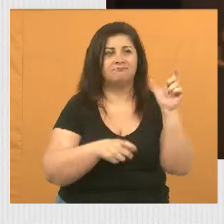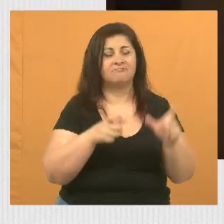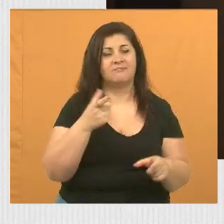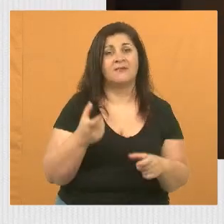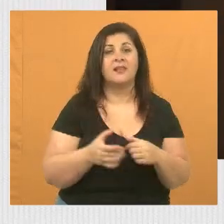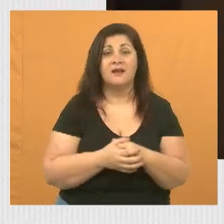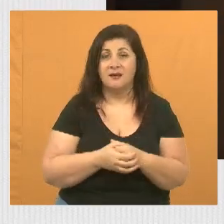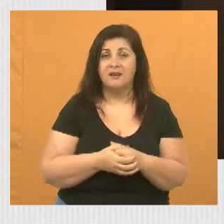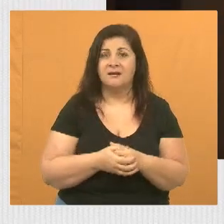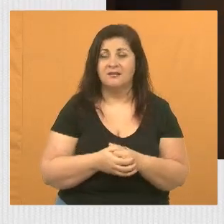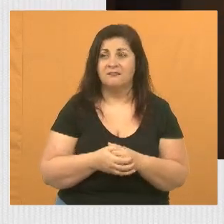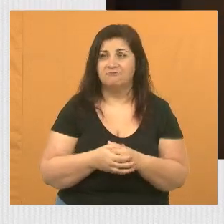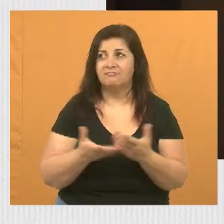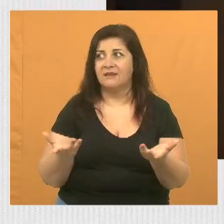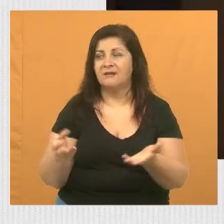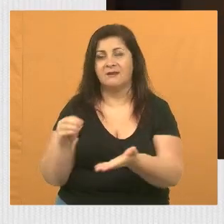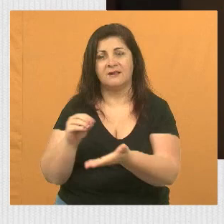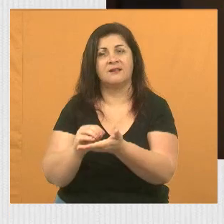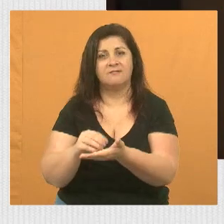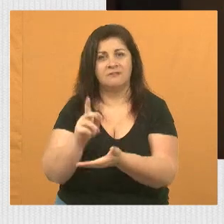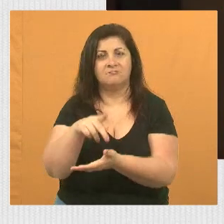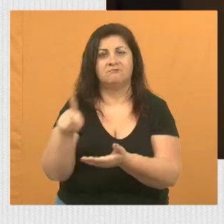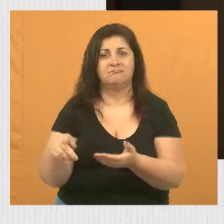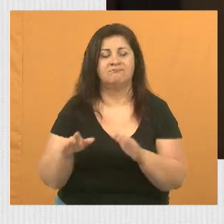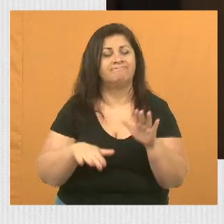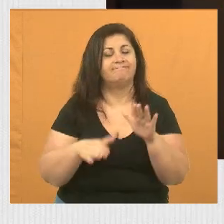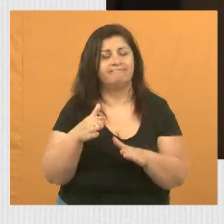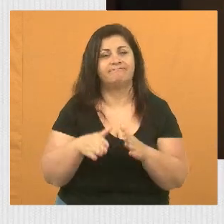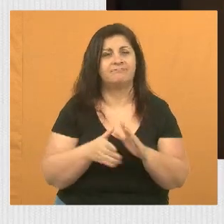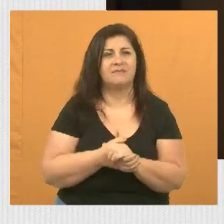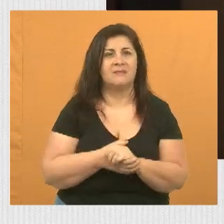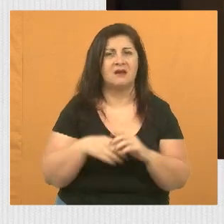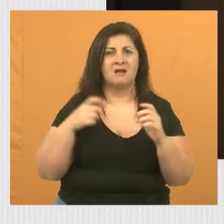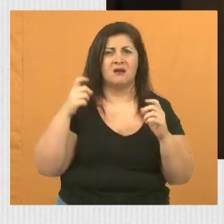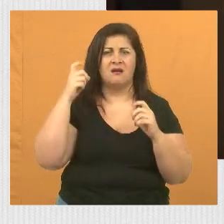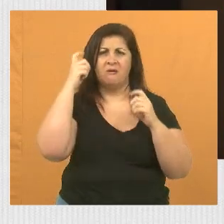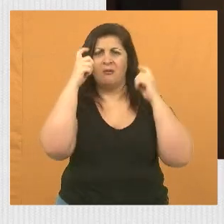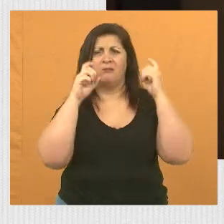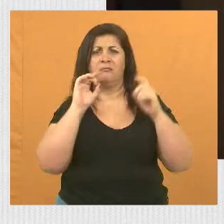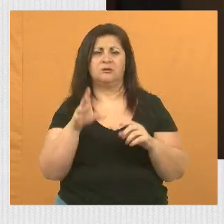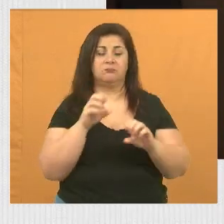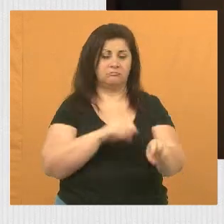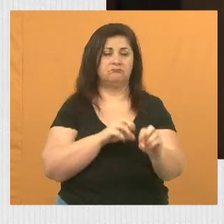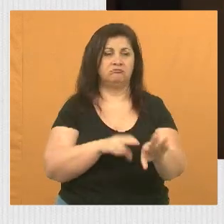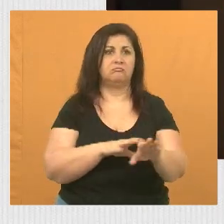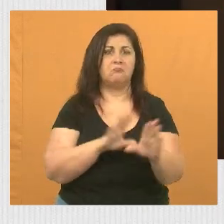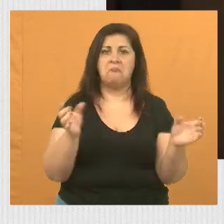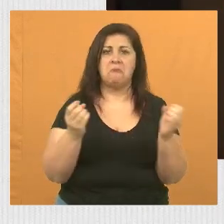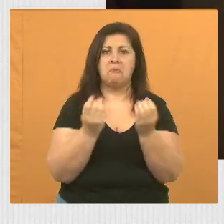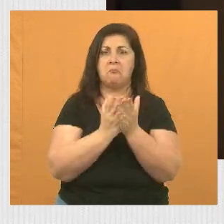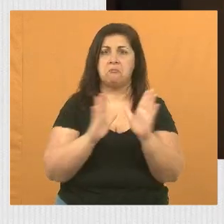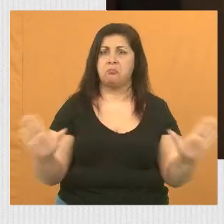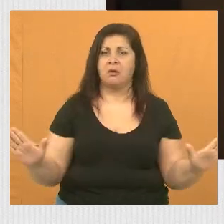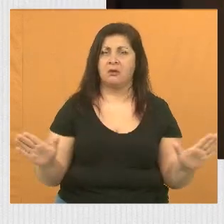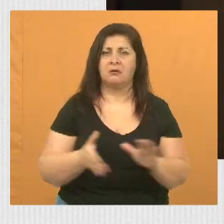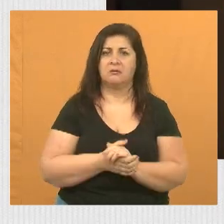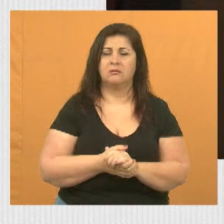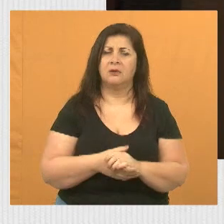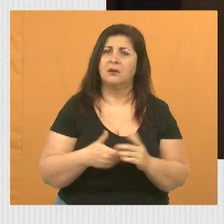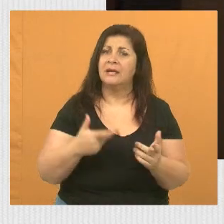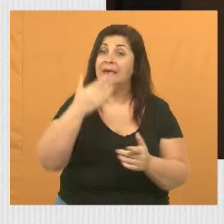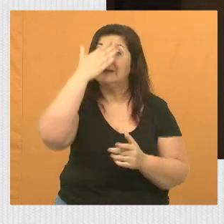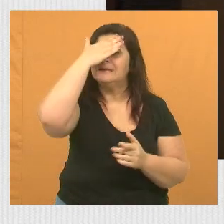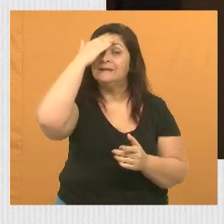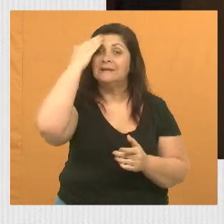muito hoje em dia entre os profissionais. Às vezes se preocupa só em passar o conteúdo e não se preocupa tanto com o lado